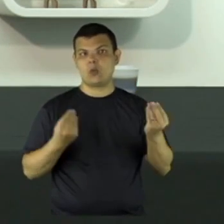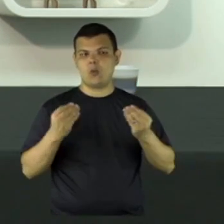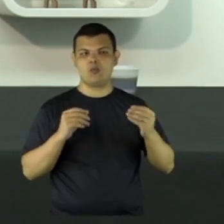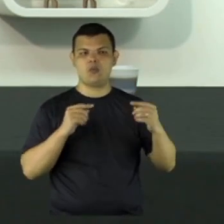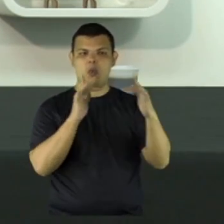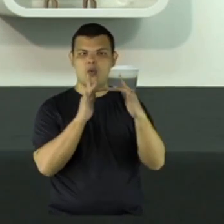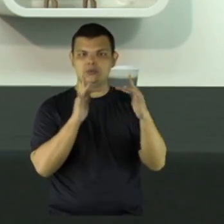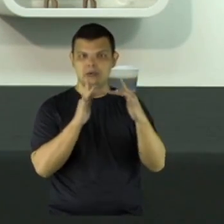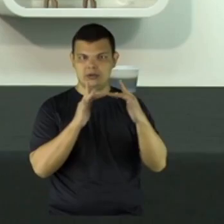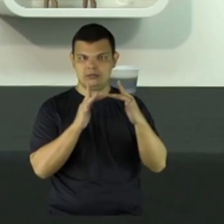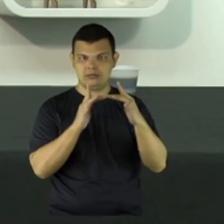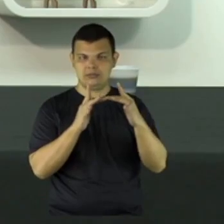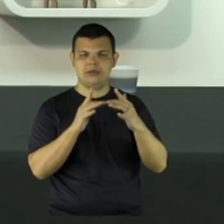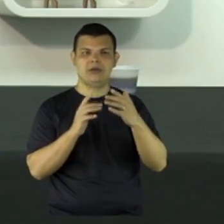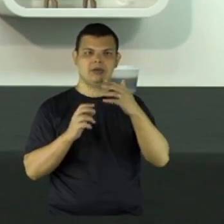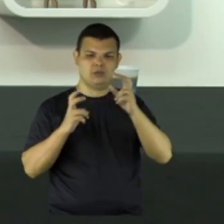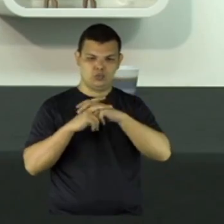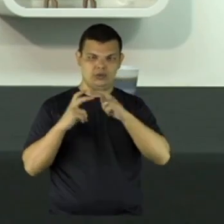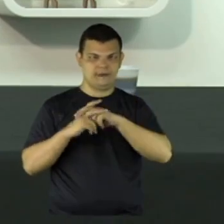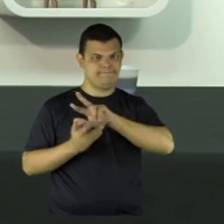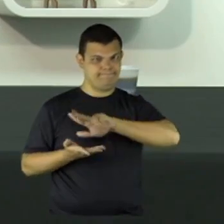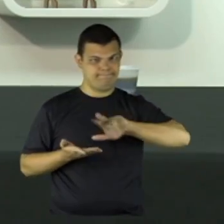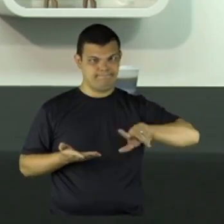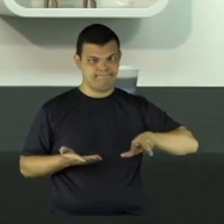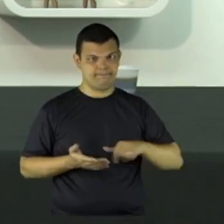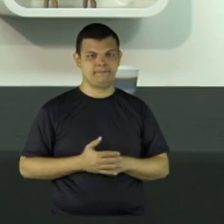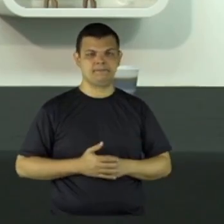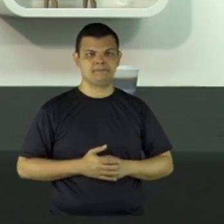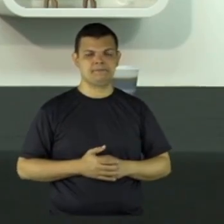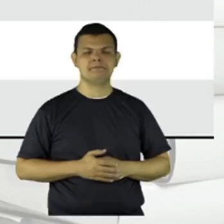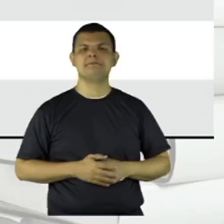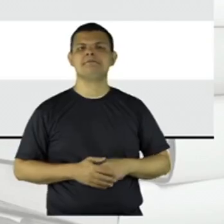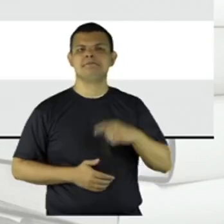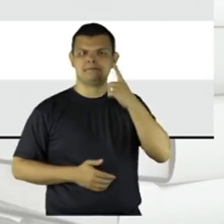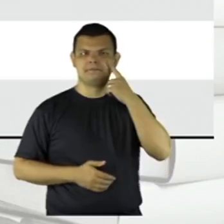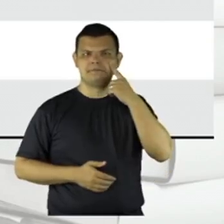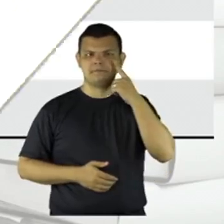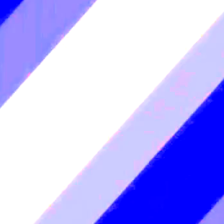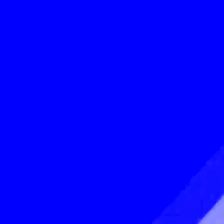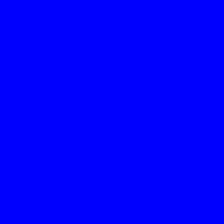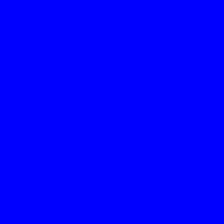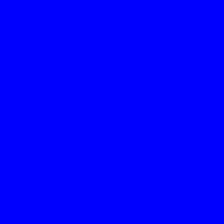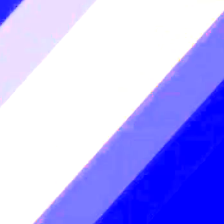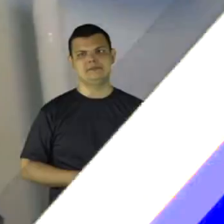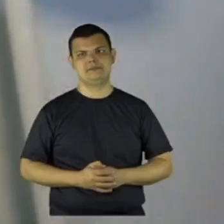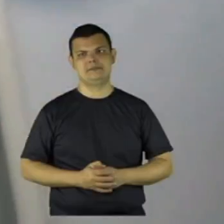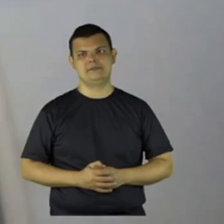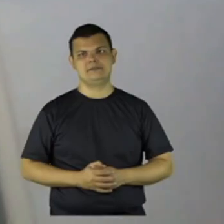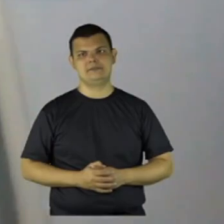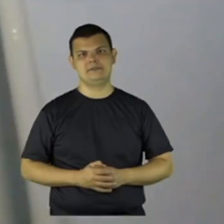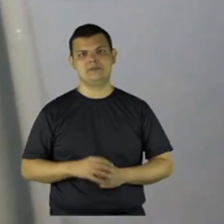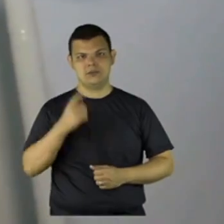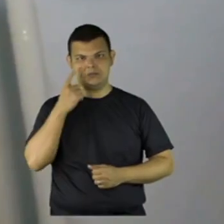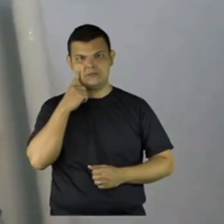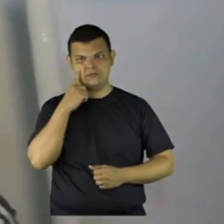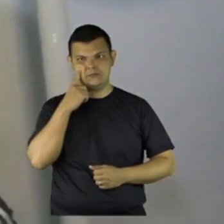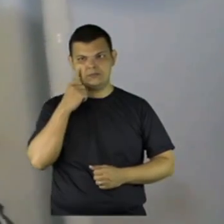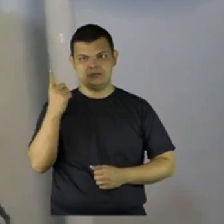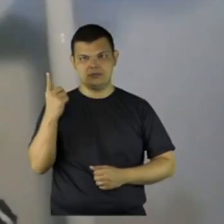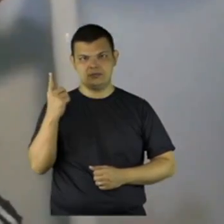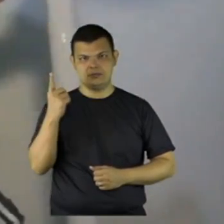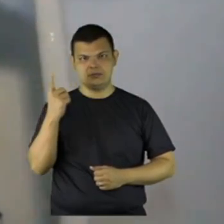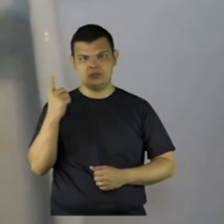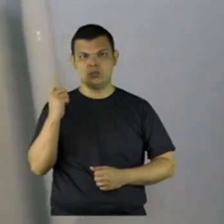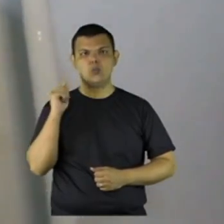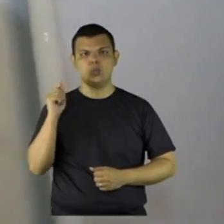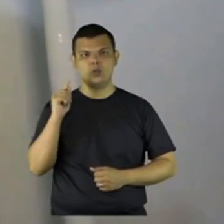lutas, certo? Então olha só, vamos observar no nosso vídeo como isso acontece. Olha só, como